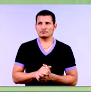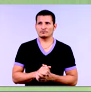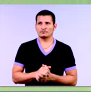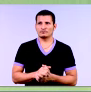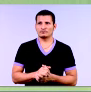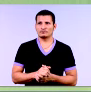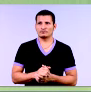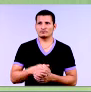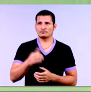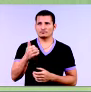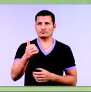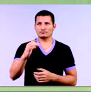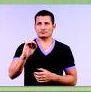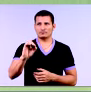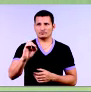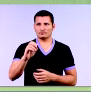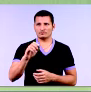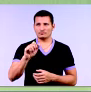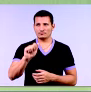o resultado vai ser 10.